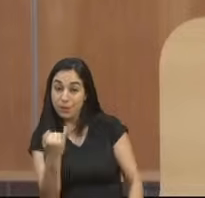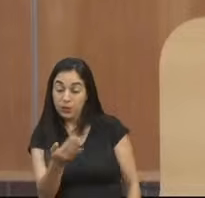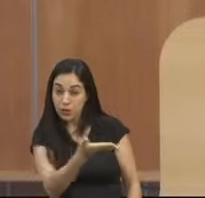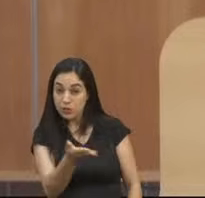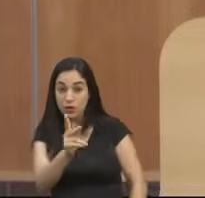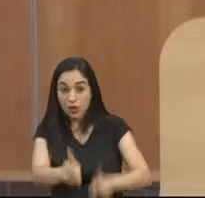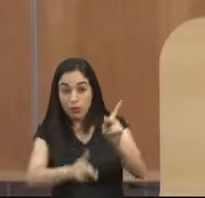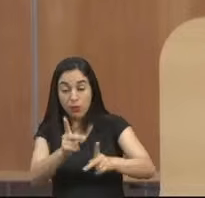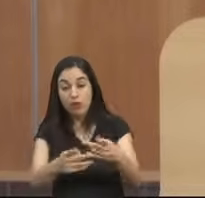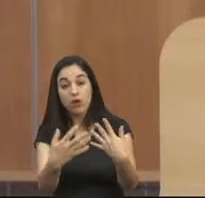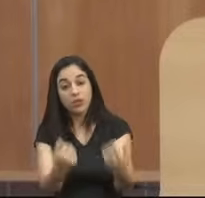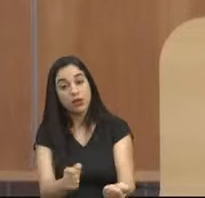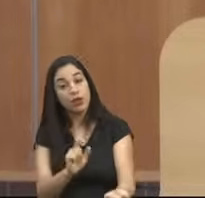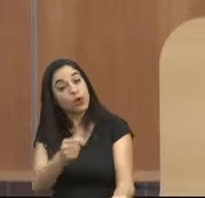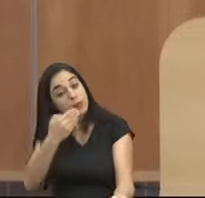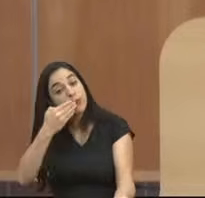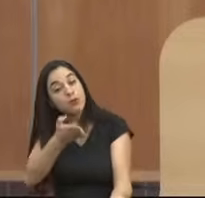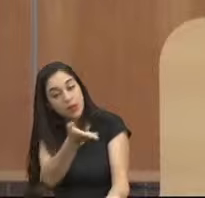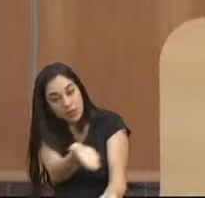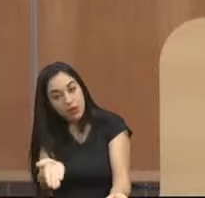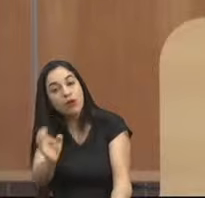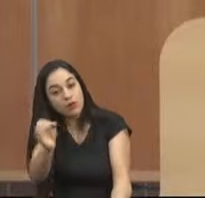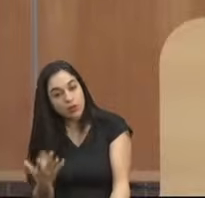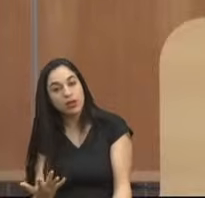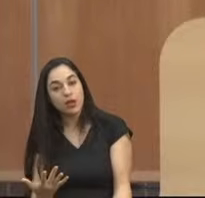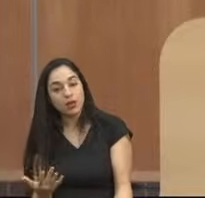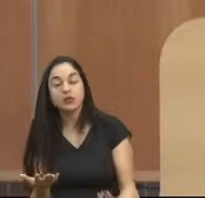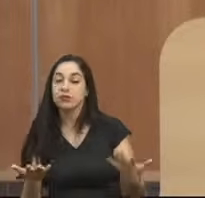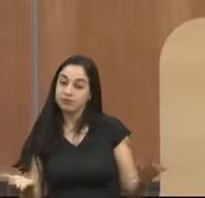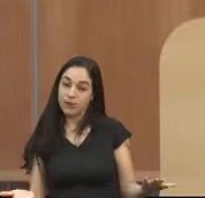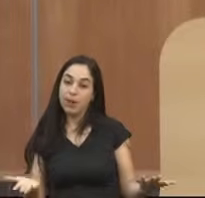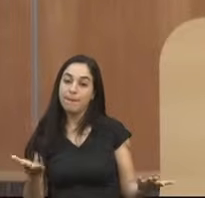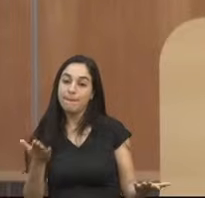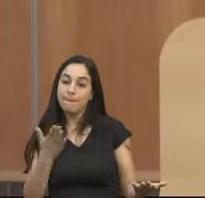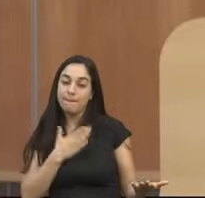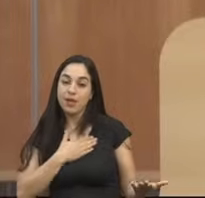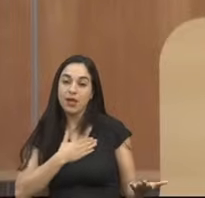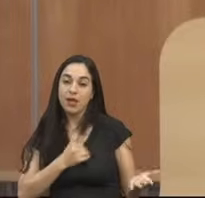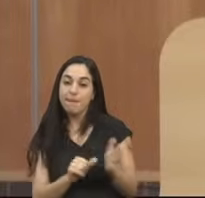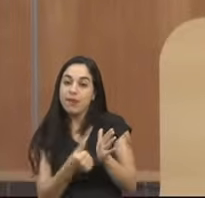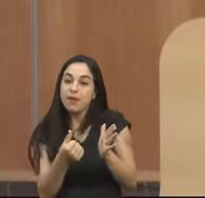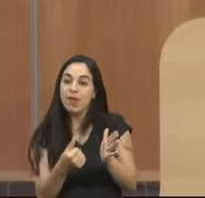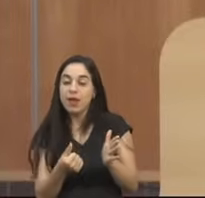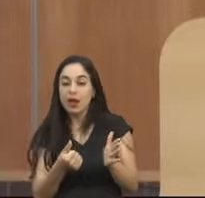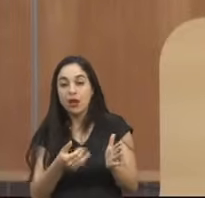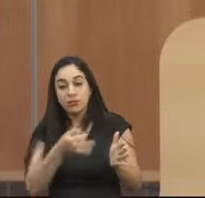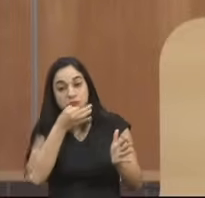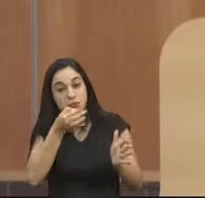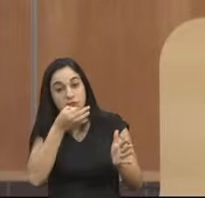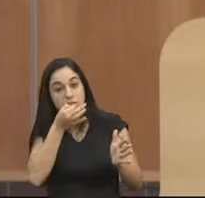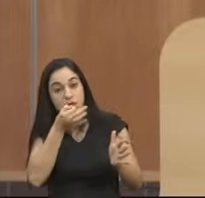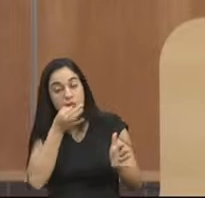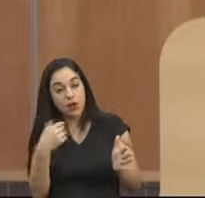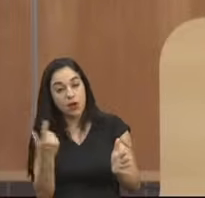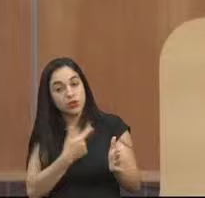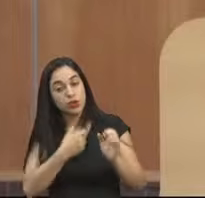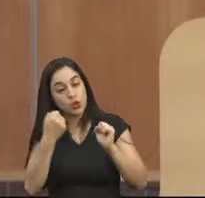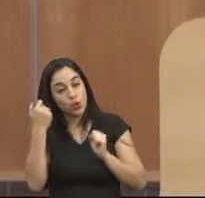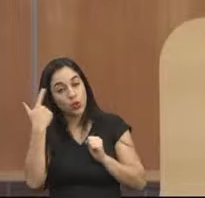acreditou que ia receber, o que foi prometido para ele. E essa é a minha primeira observação, que eu acho que é importante para que a gente consiga